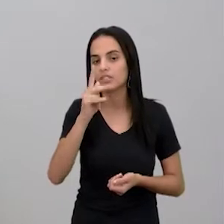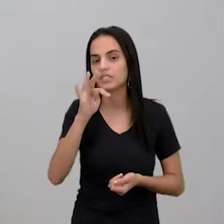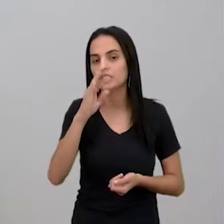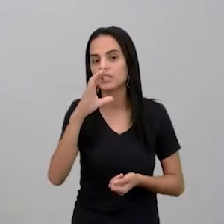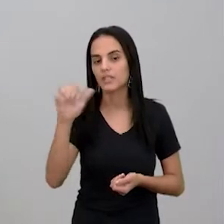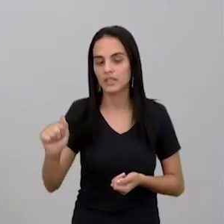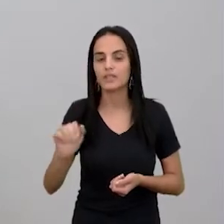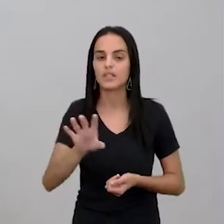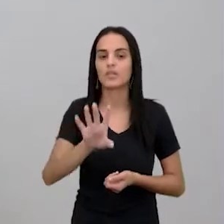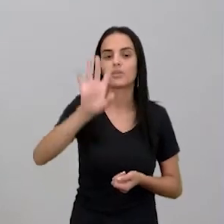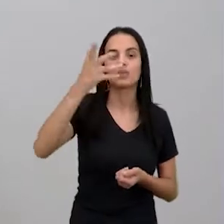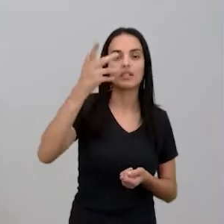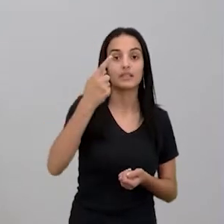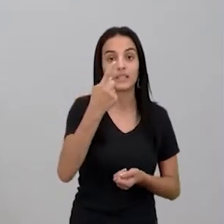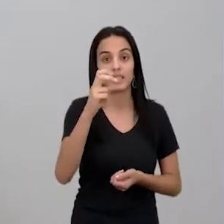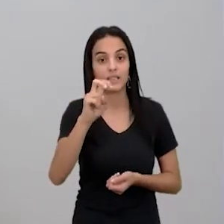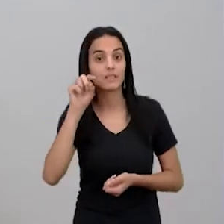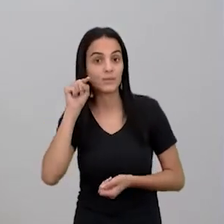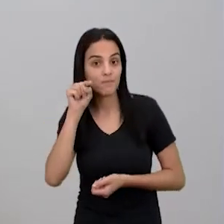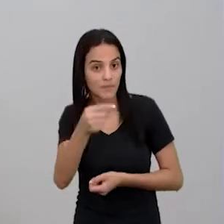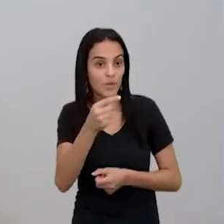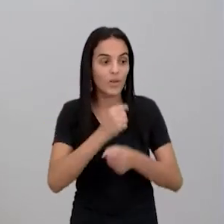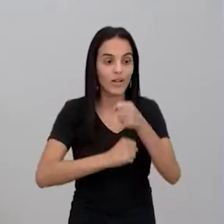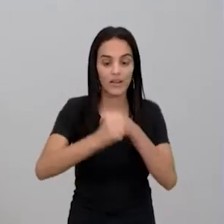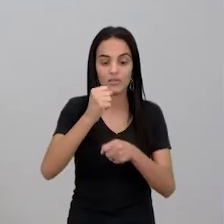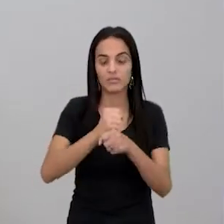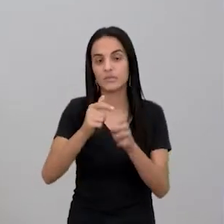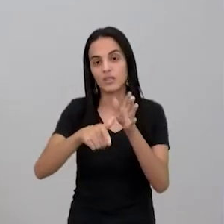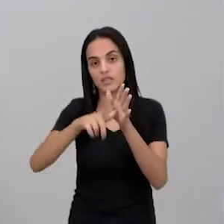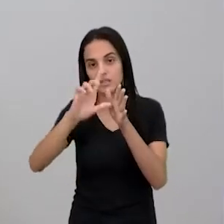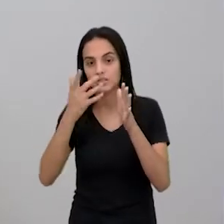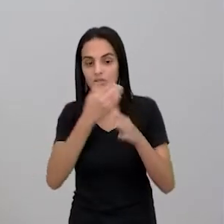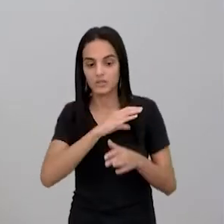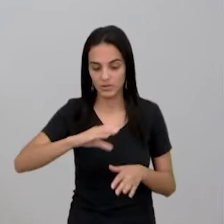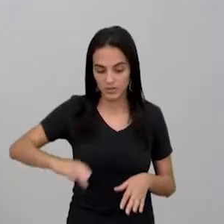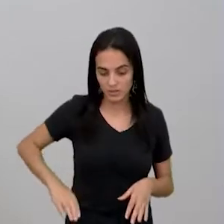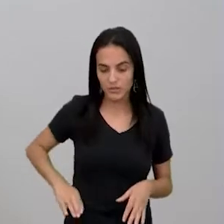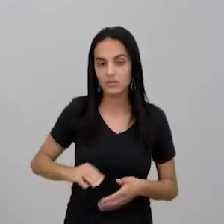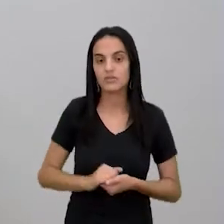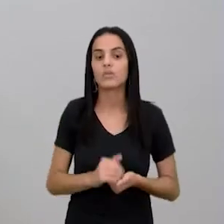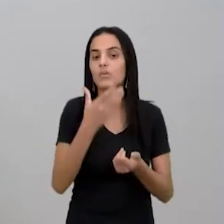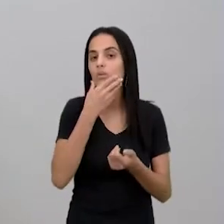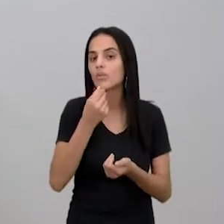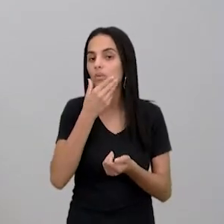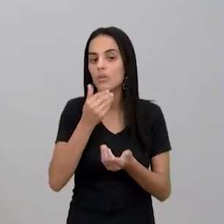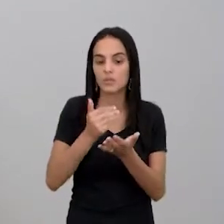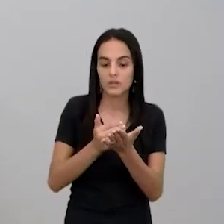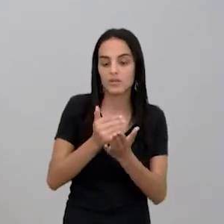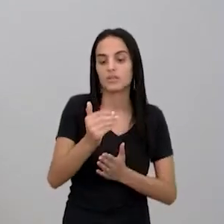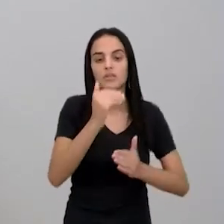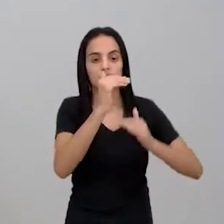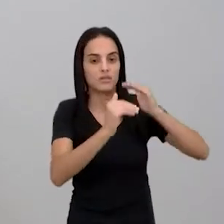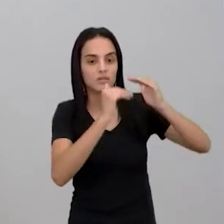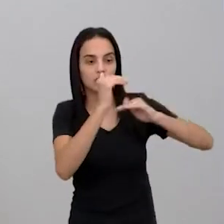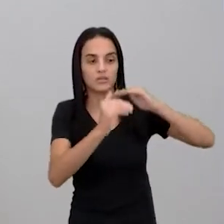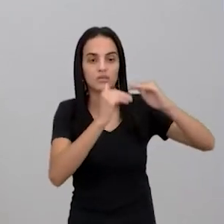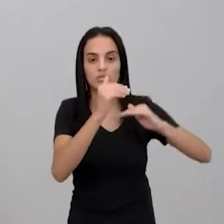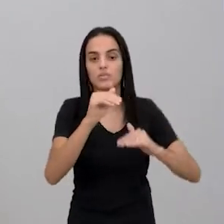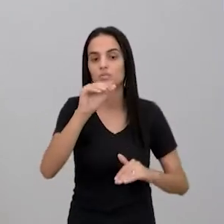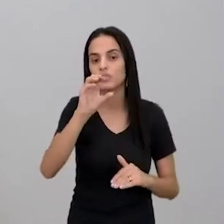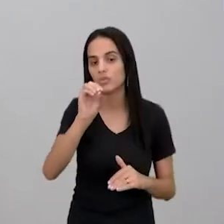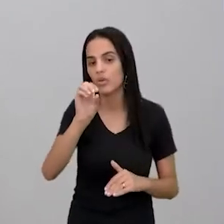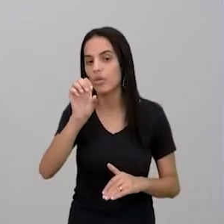no pescoço, vai colocar no dorso, e aí você deve estar pensando, mas o que isso tem a ver com agricultura e com tecnologia? Tem tudo, porque o cavalo é o trator da época. Ele